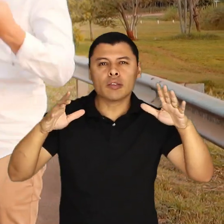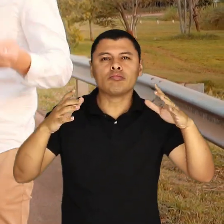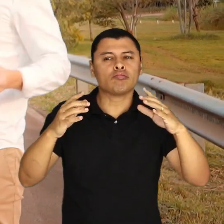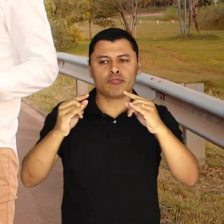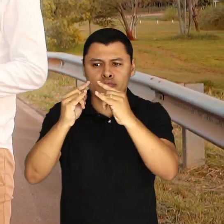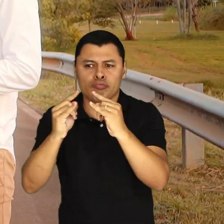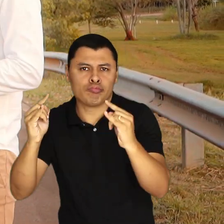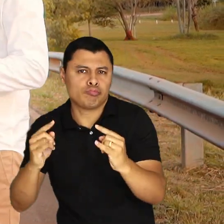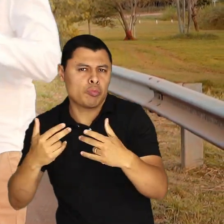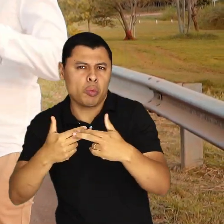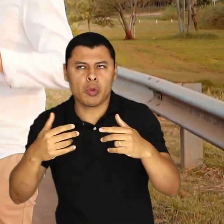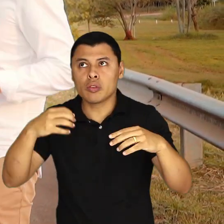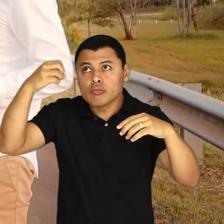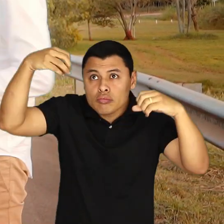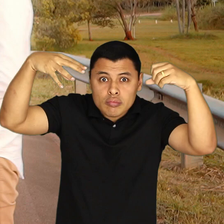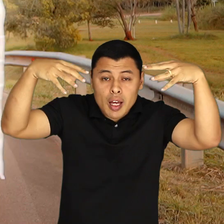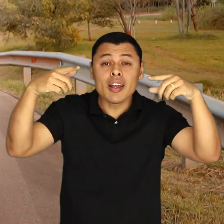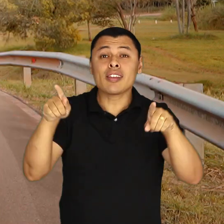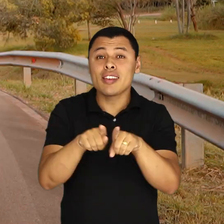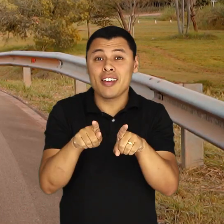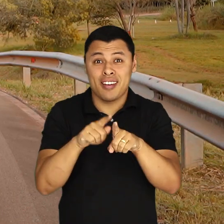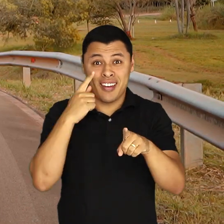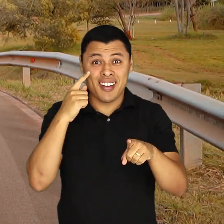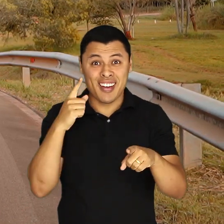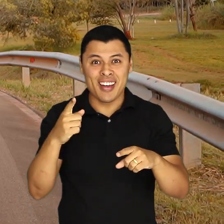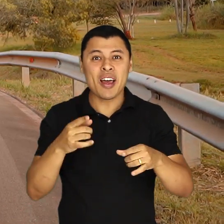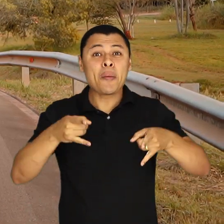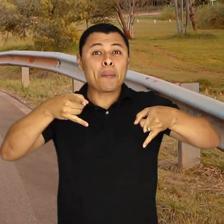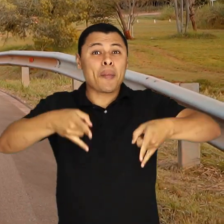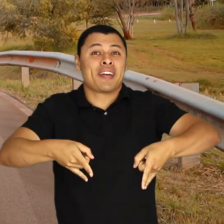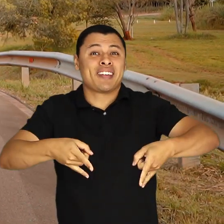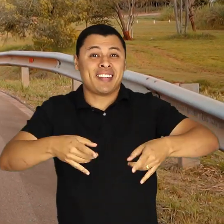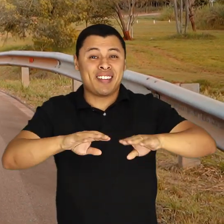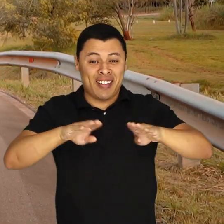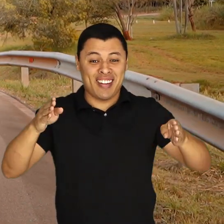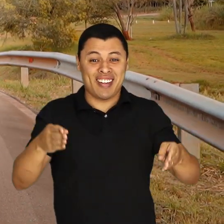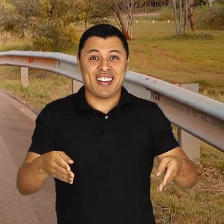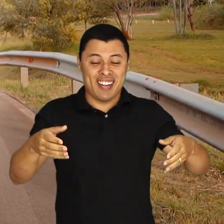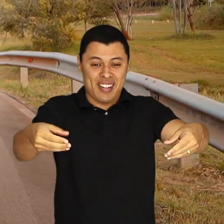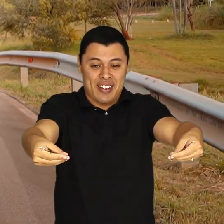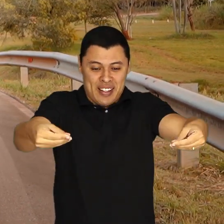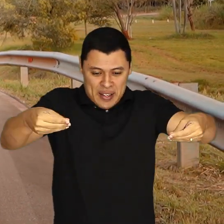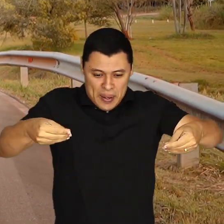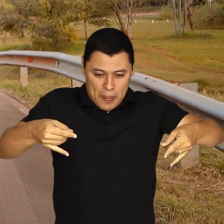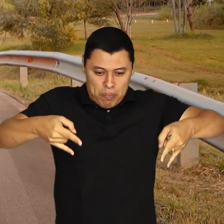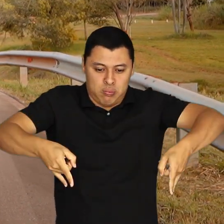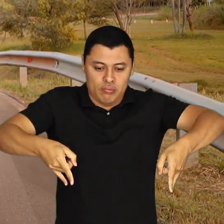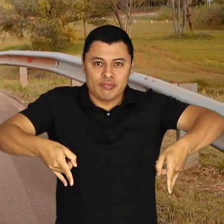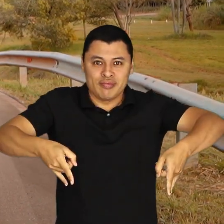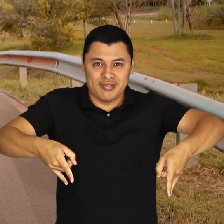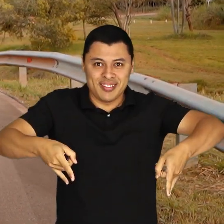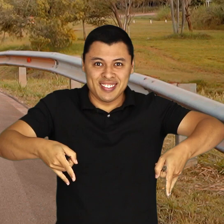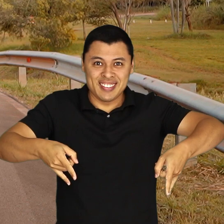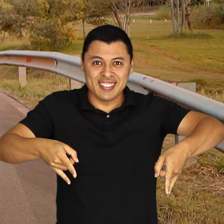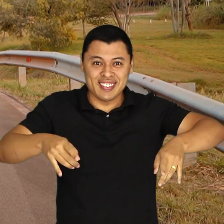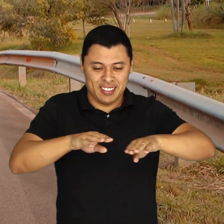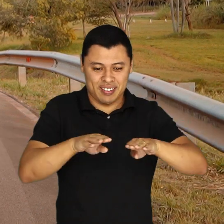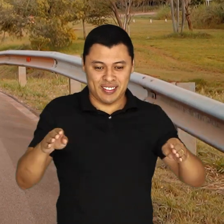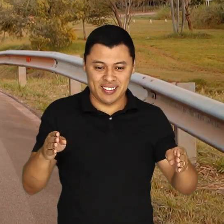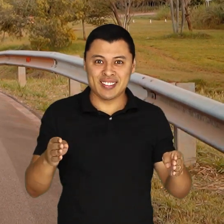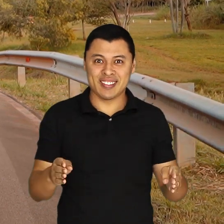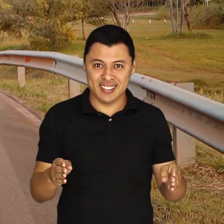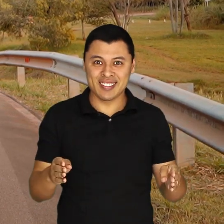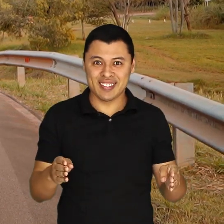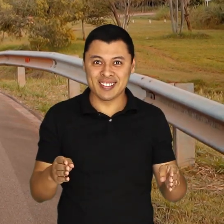escuro, num acampamento, por exemplo, mas tem uma outra função, que é isso aqui, ó. Sim, você consegue deslocar isso aqui, e